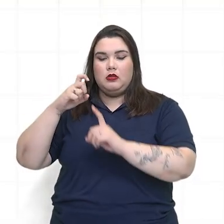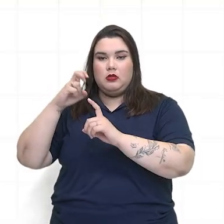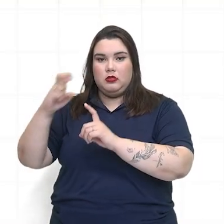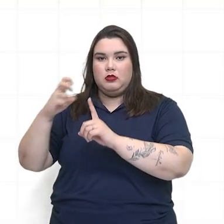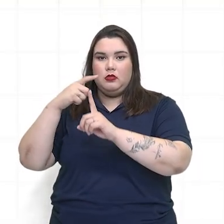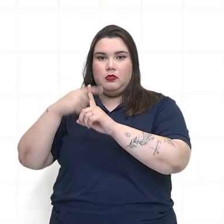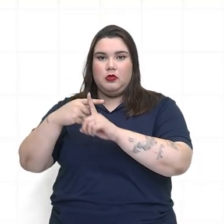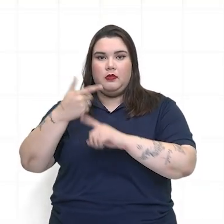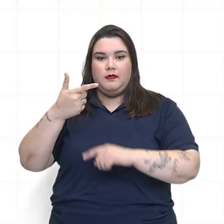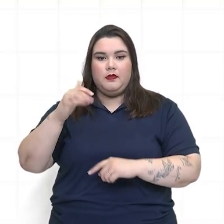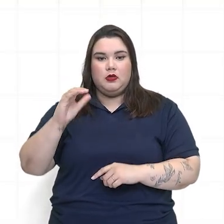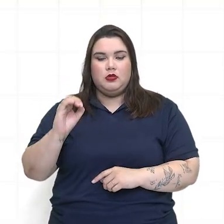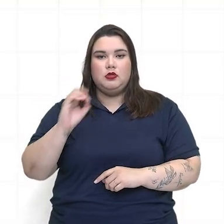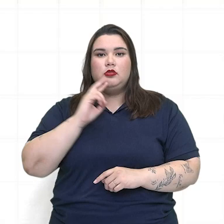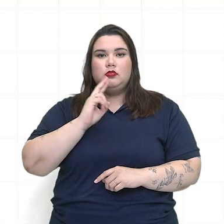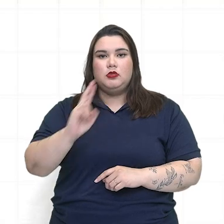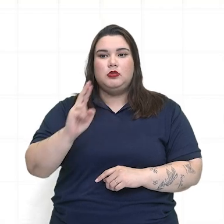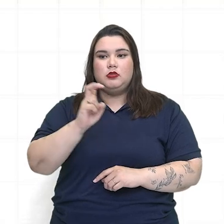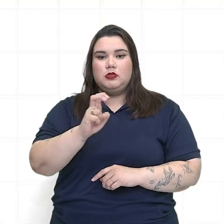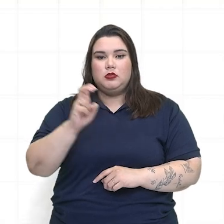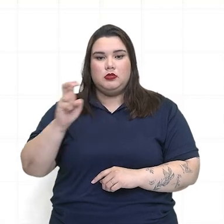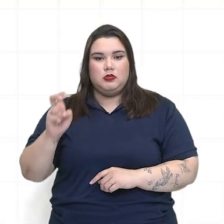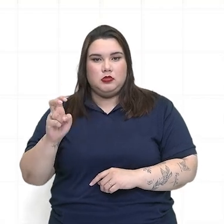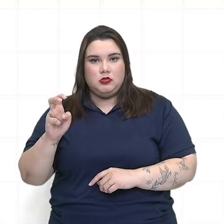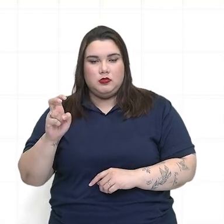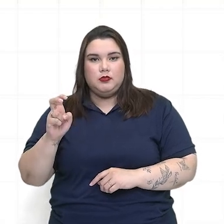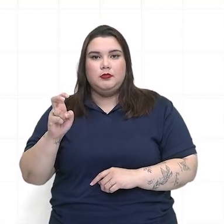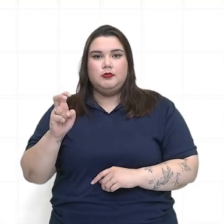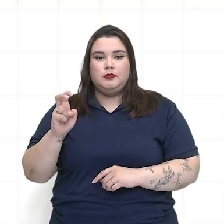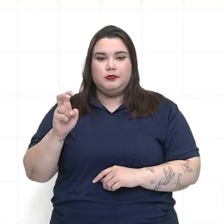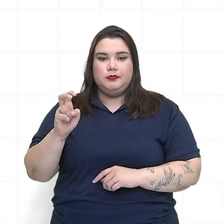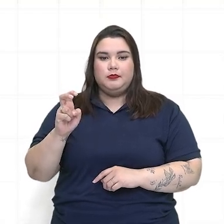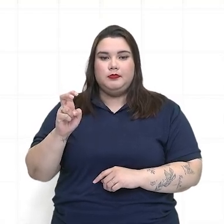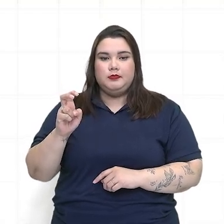35 mais 20, 55, certo?